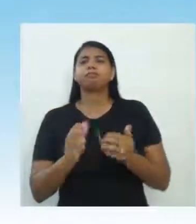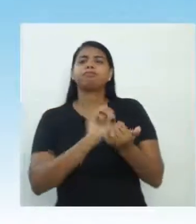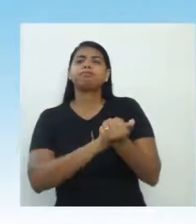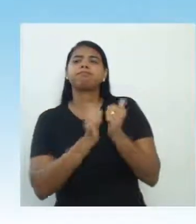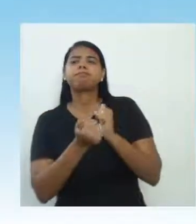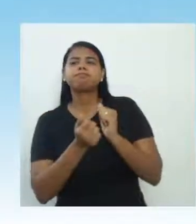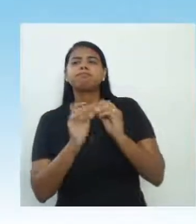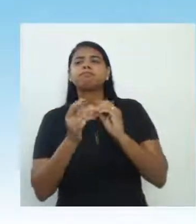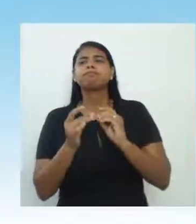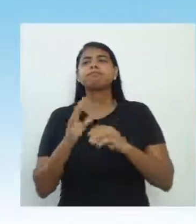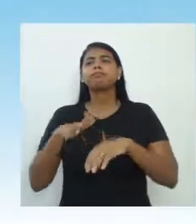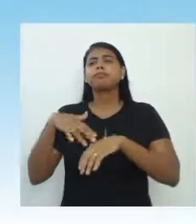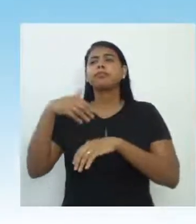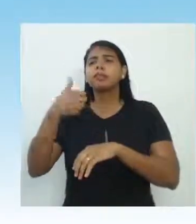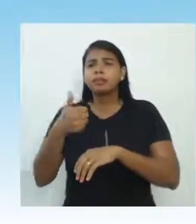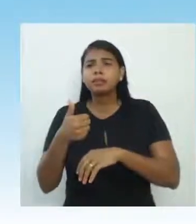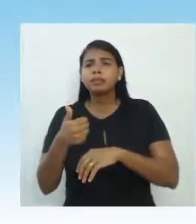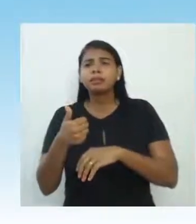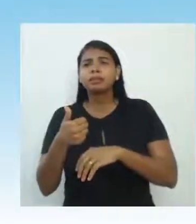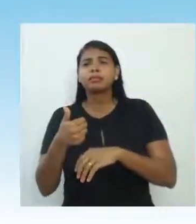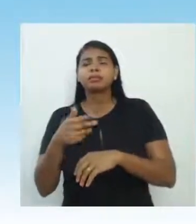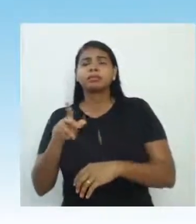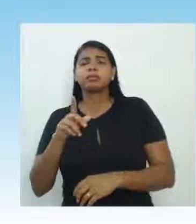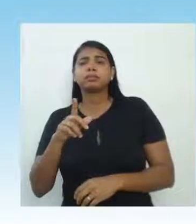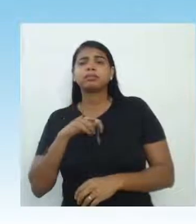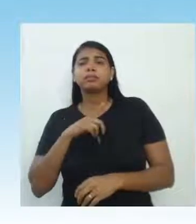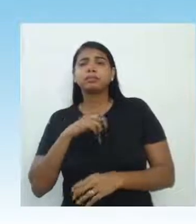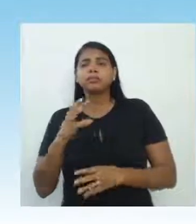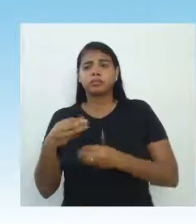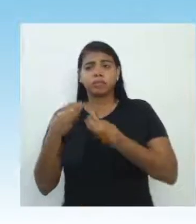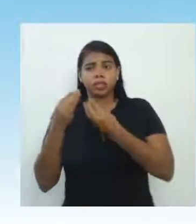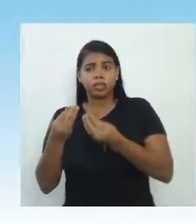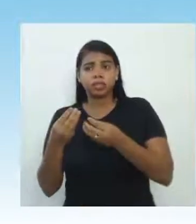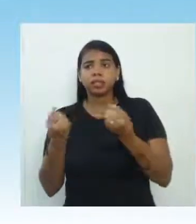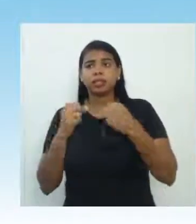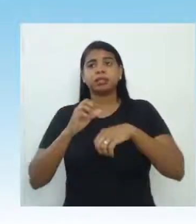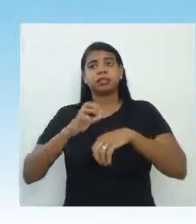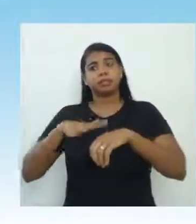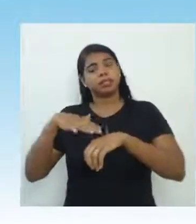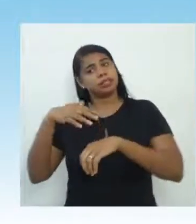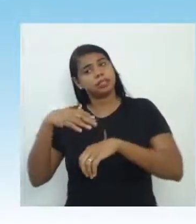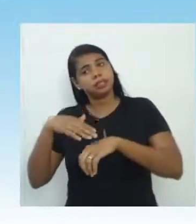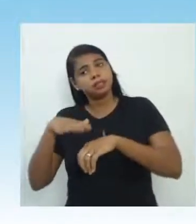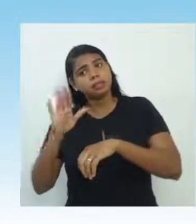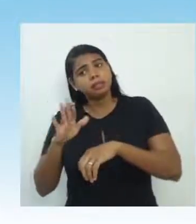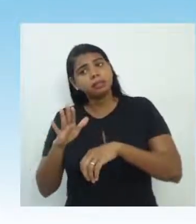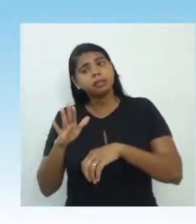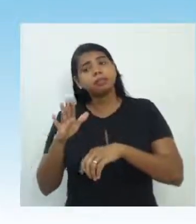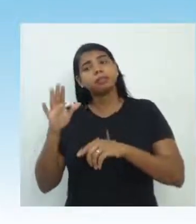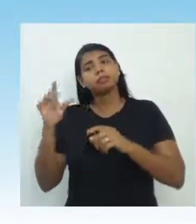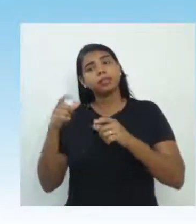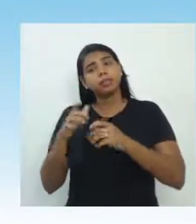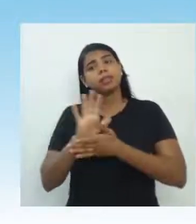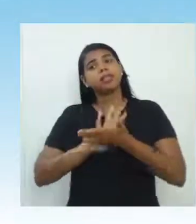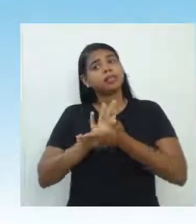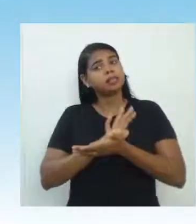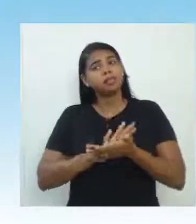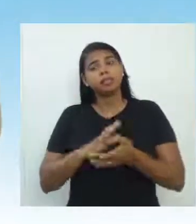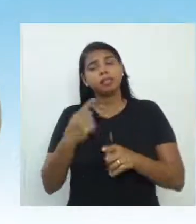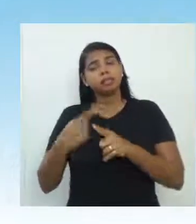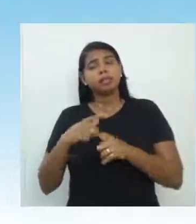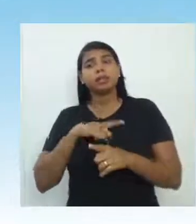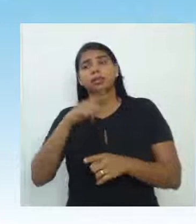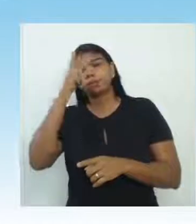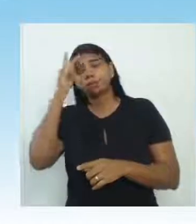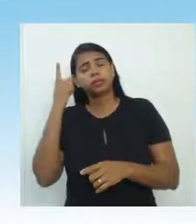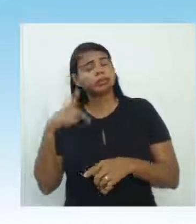de gerir melhor os recursos, né? Dando a quem precisa de mais, mais. E não dando nada a quem não precisa de nada. Não